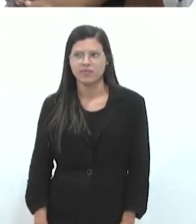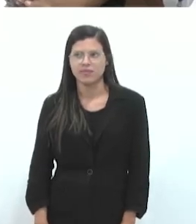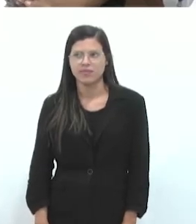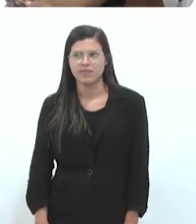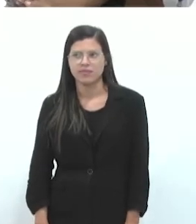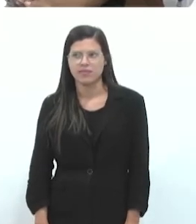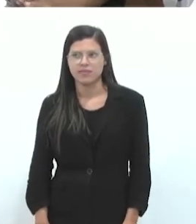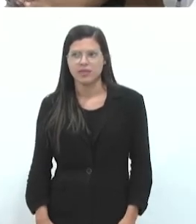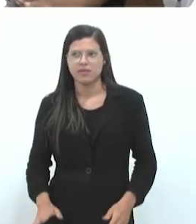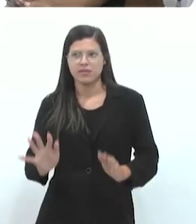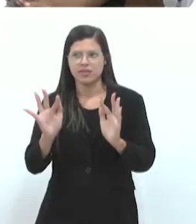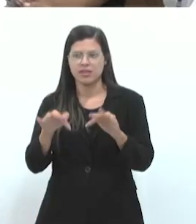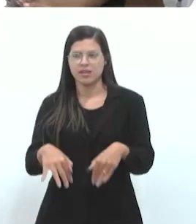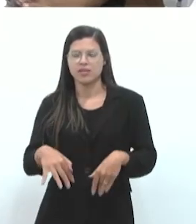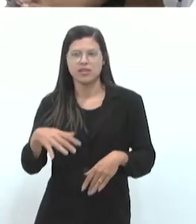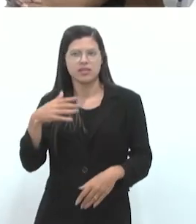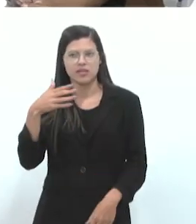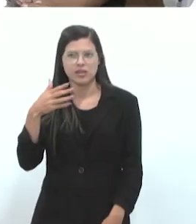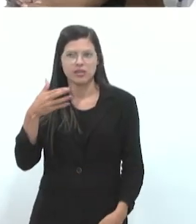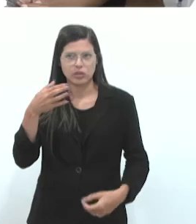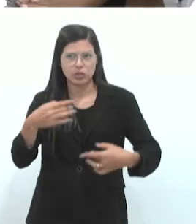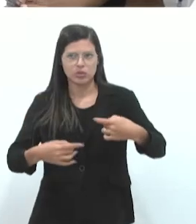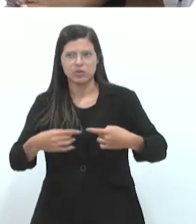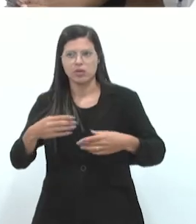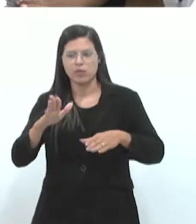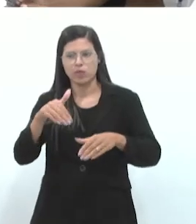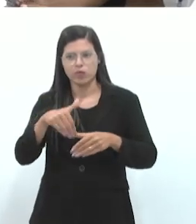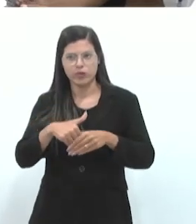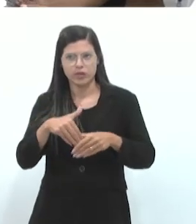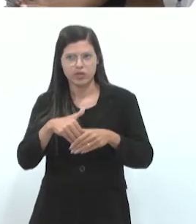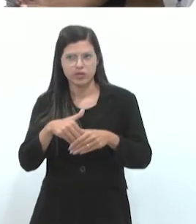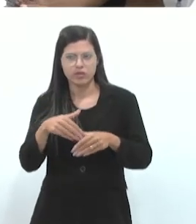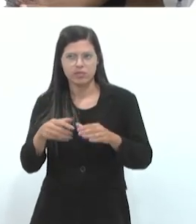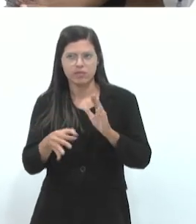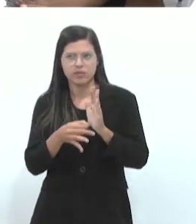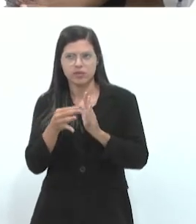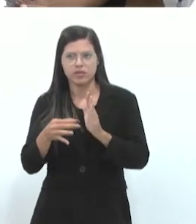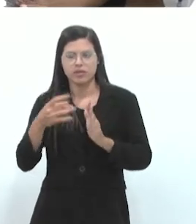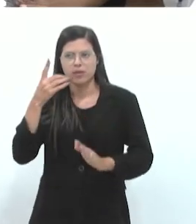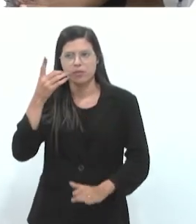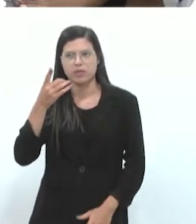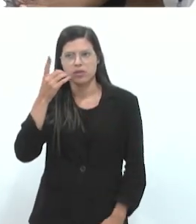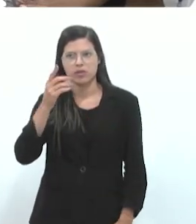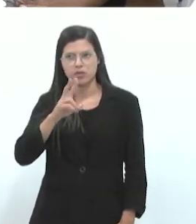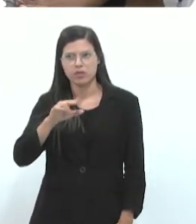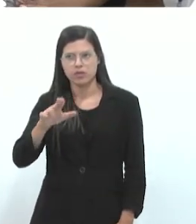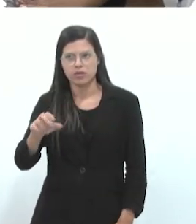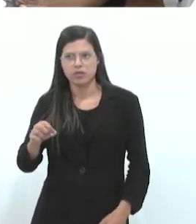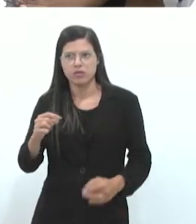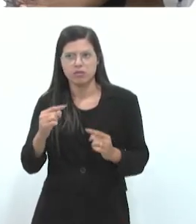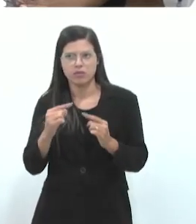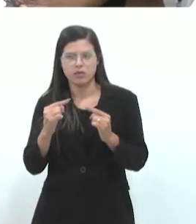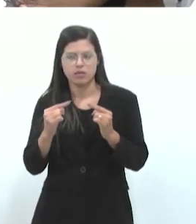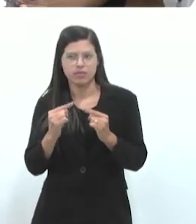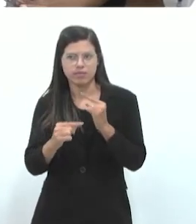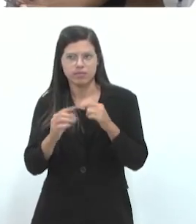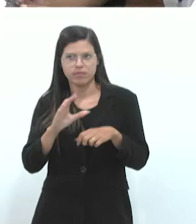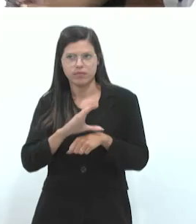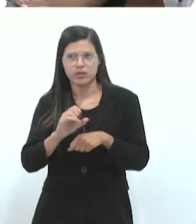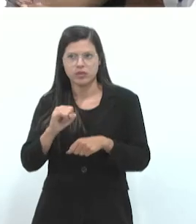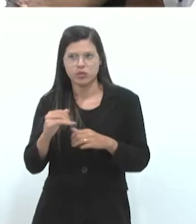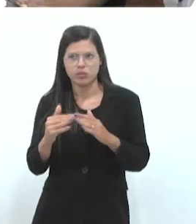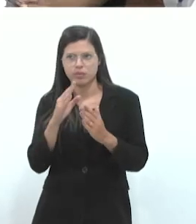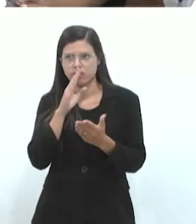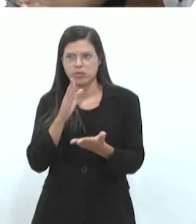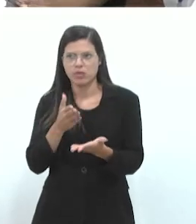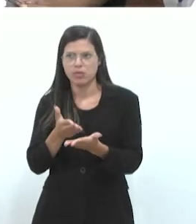Então, encerrada a discussão, em votação, parecer do deputado Vinícius Cozzolino pela inconstitucionalidade. Senhores que aprovam permaneçam como estão,